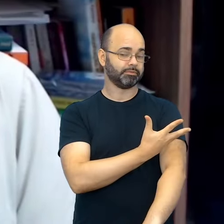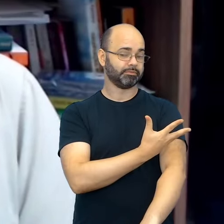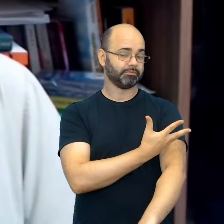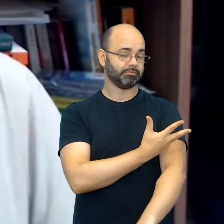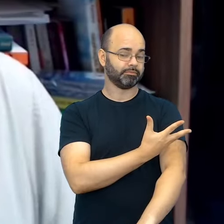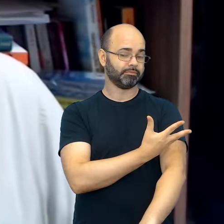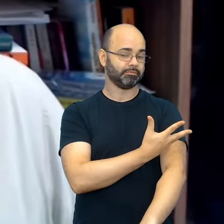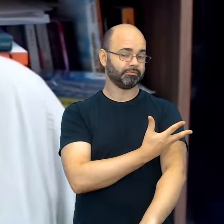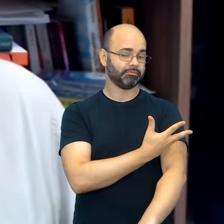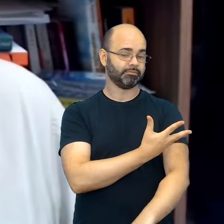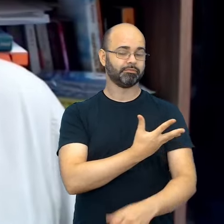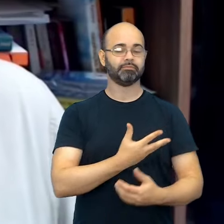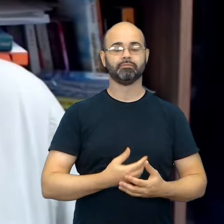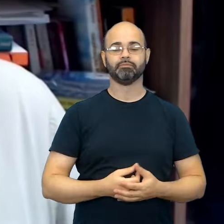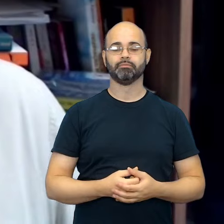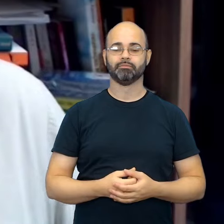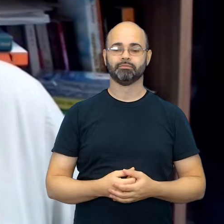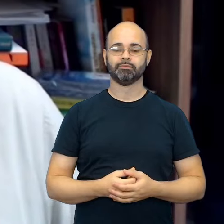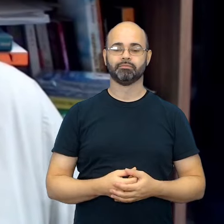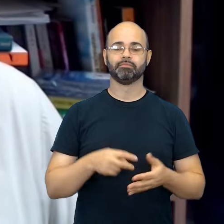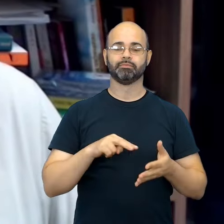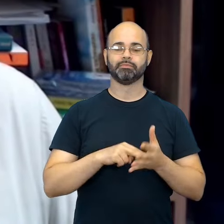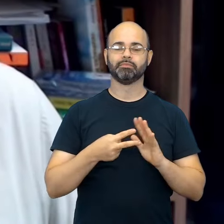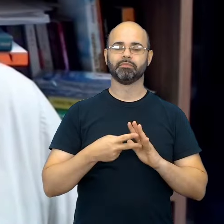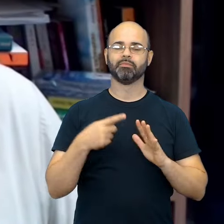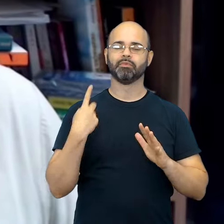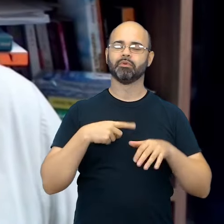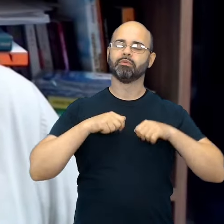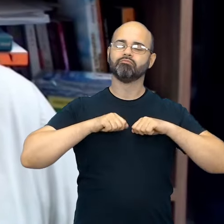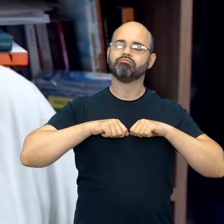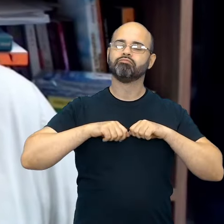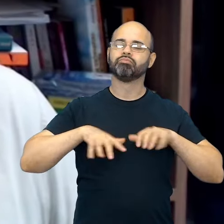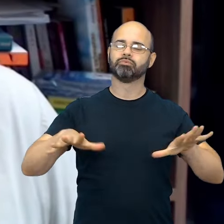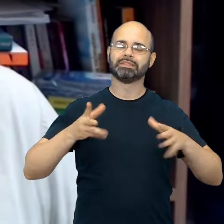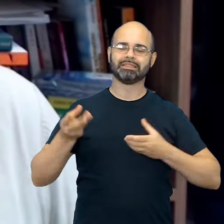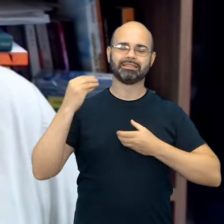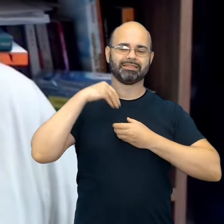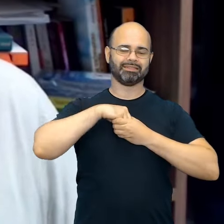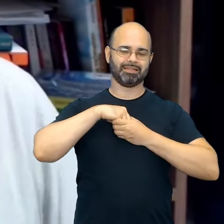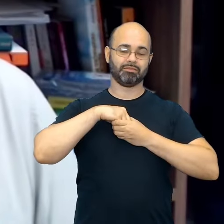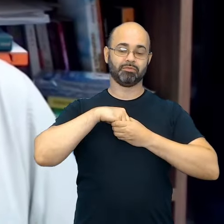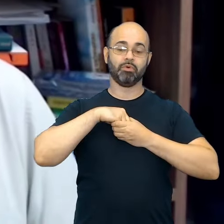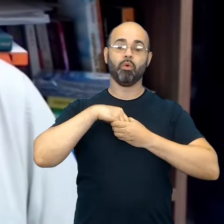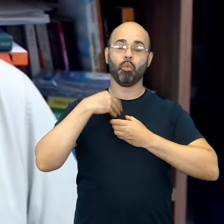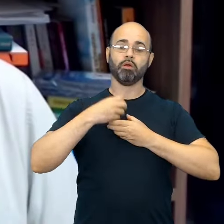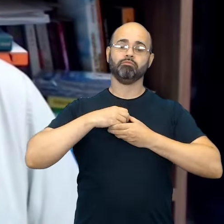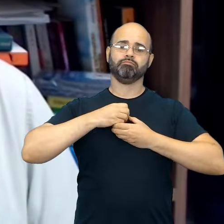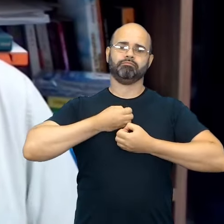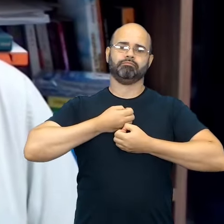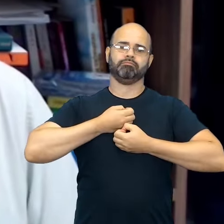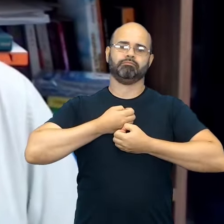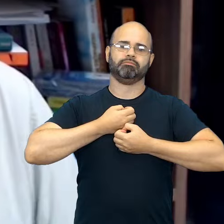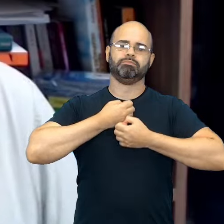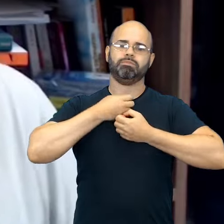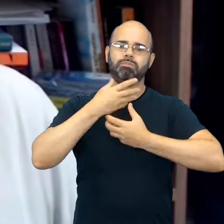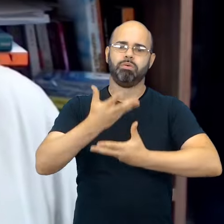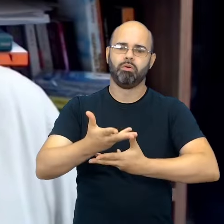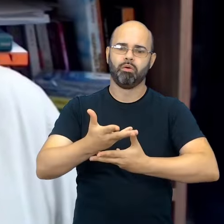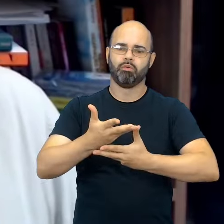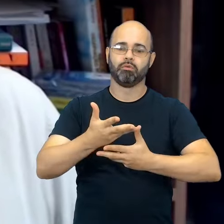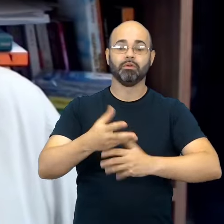um extravaso daquilo que nós temos internamente, né? E bem